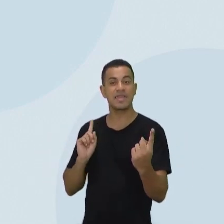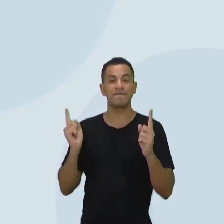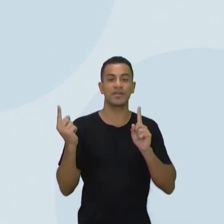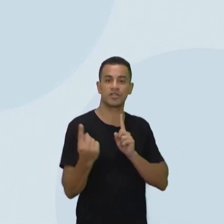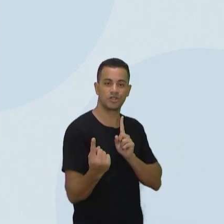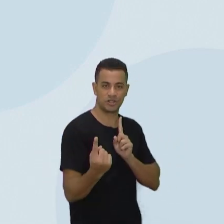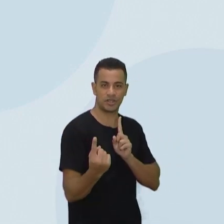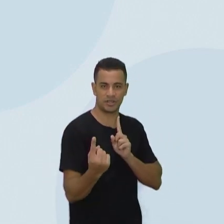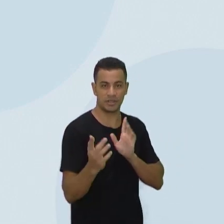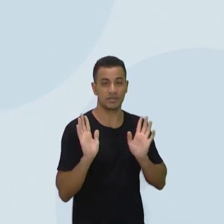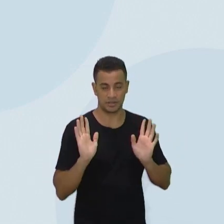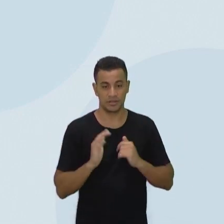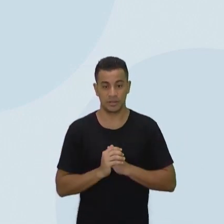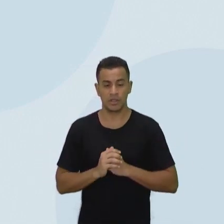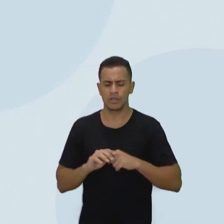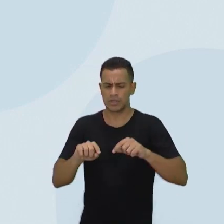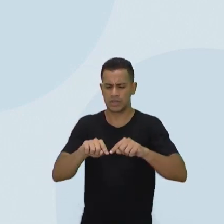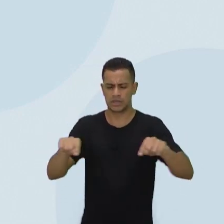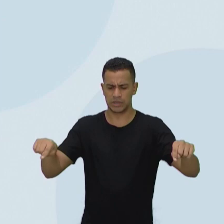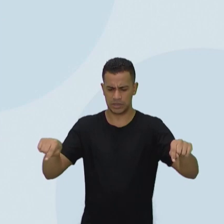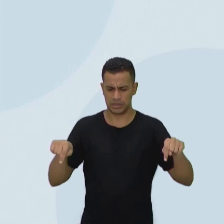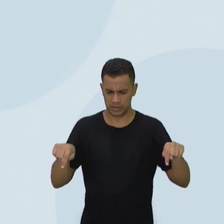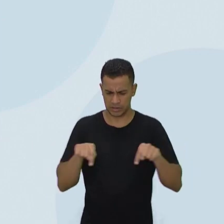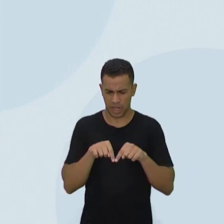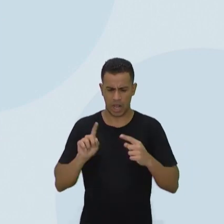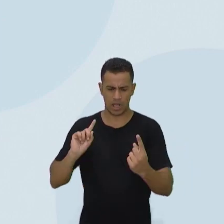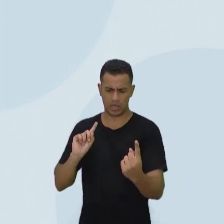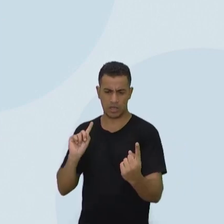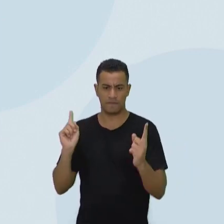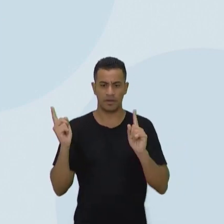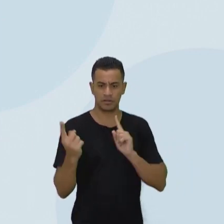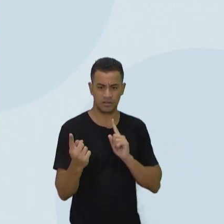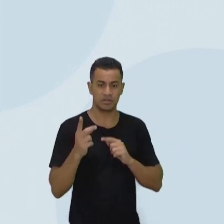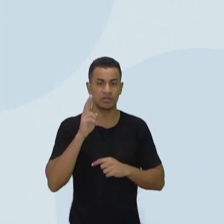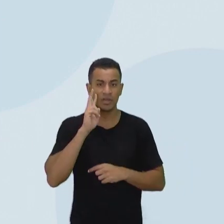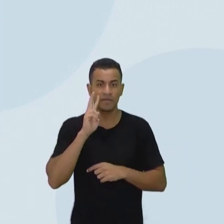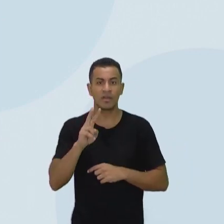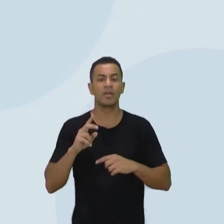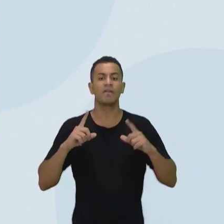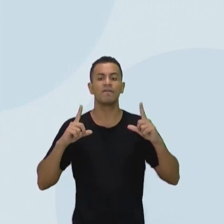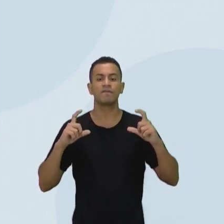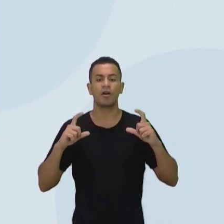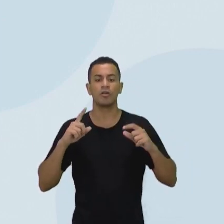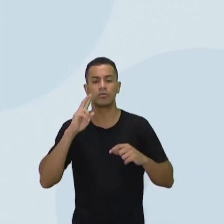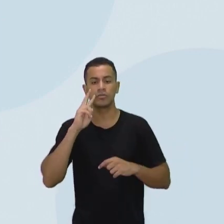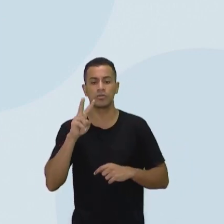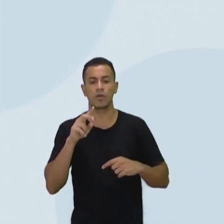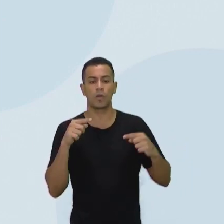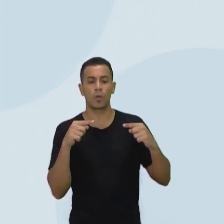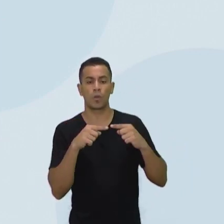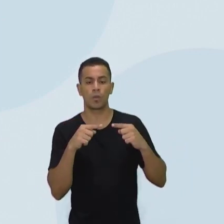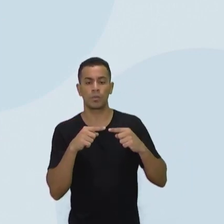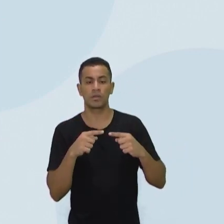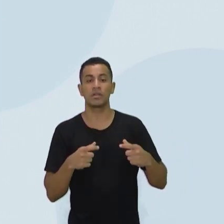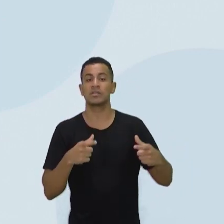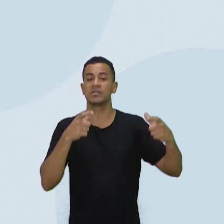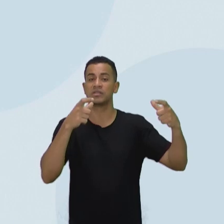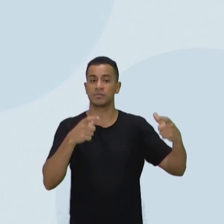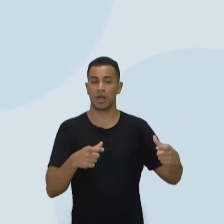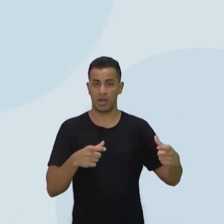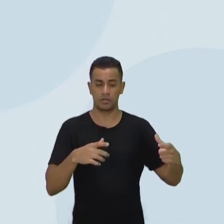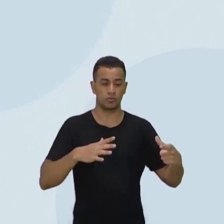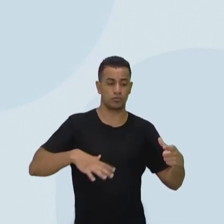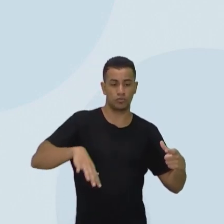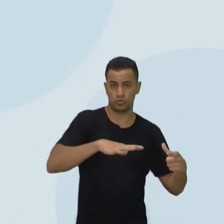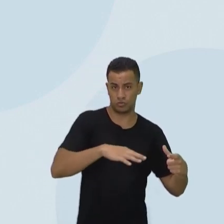tá? A sala de aula invertida, como vocês podem ver aí nessa foto, ela compreende alguns espaços, tá? Então, o estudante, ele